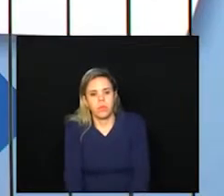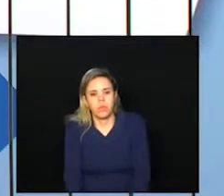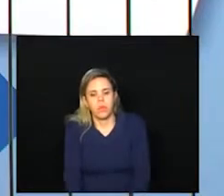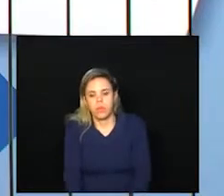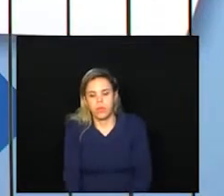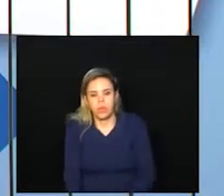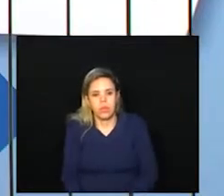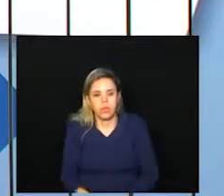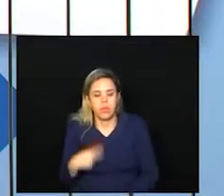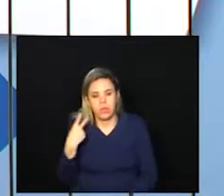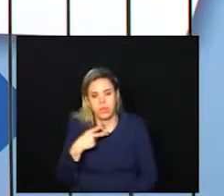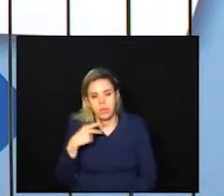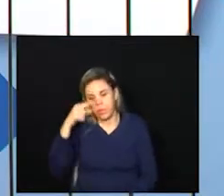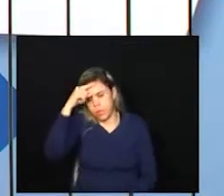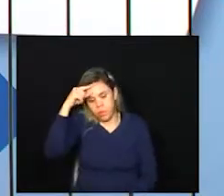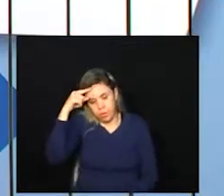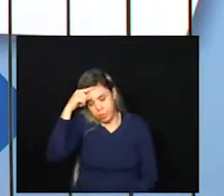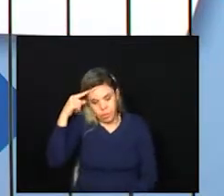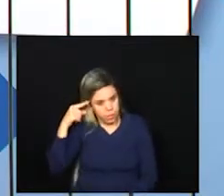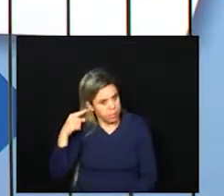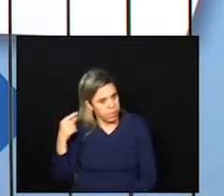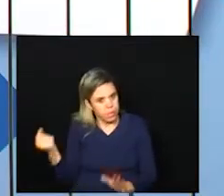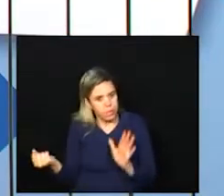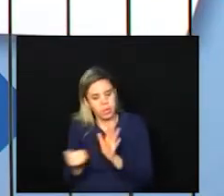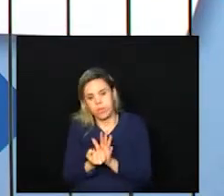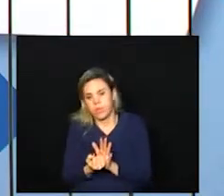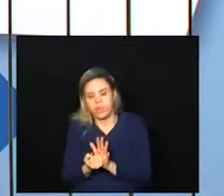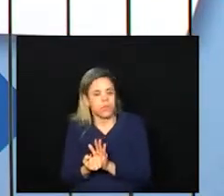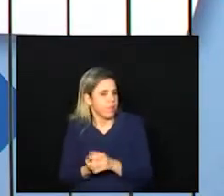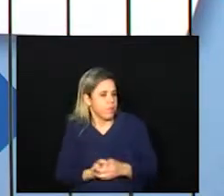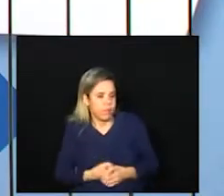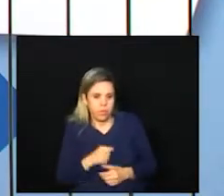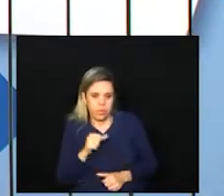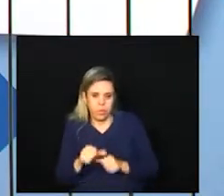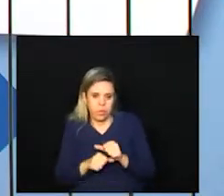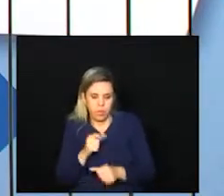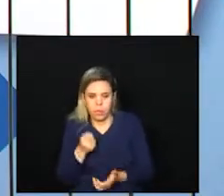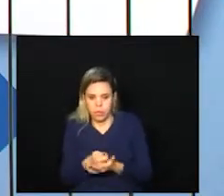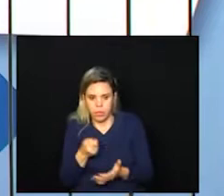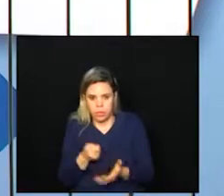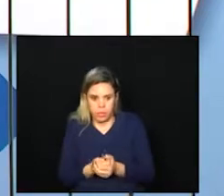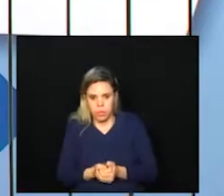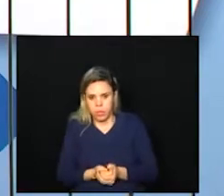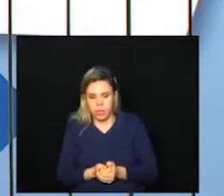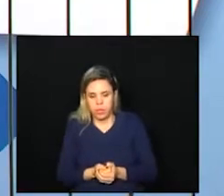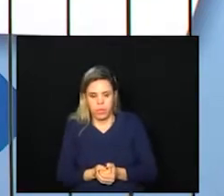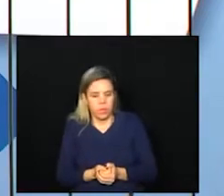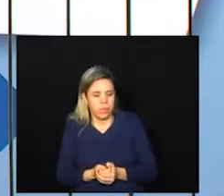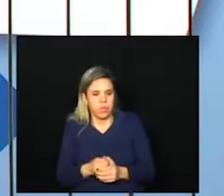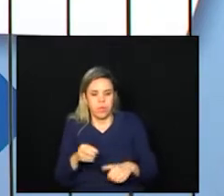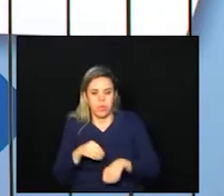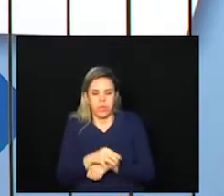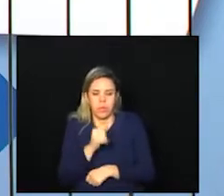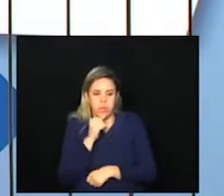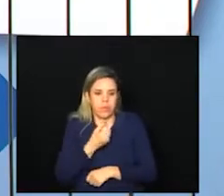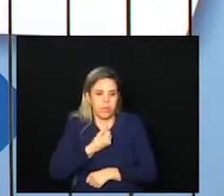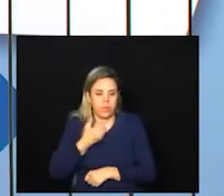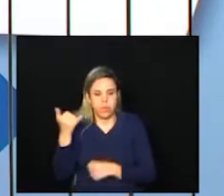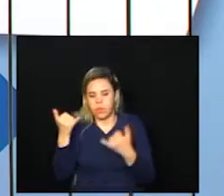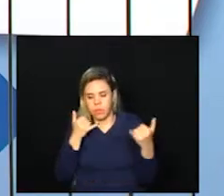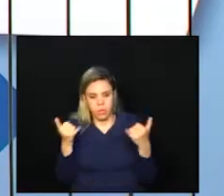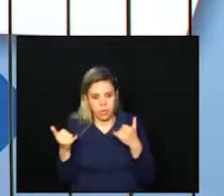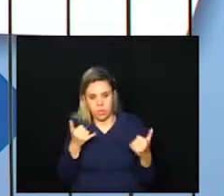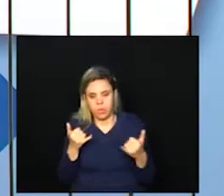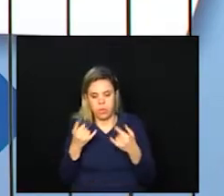E o vereador Otto Alejandro protocolou uma matéria que torna obrigatória a indicação de número de telefone